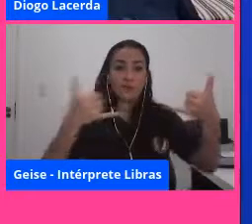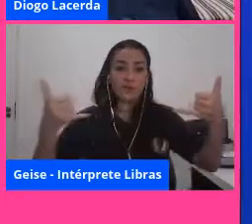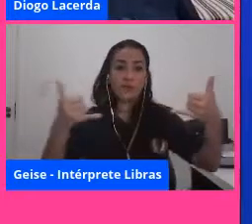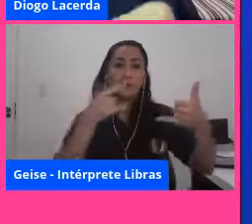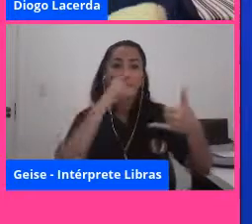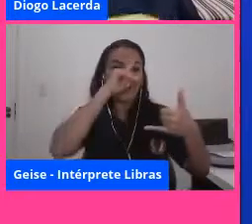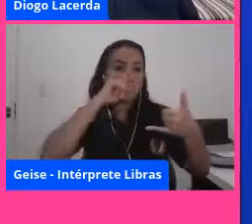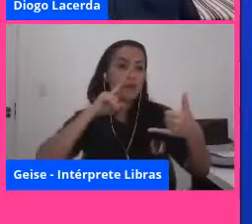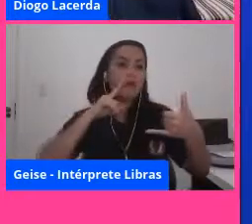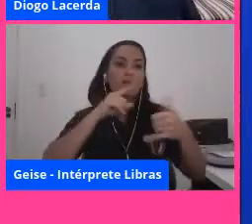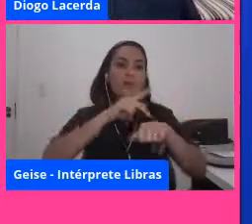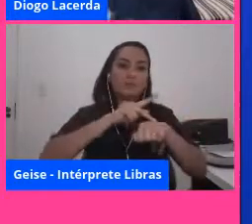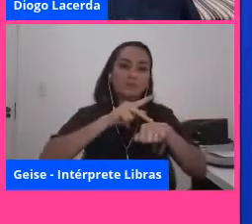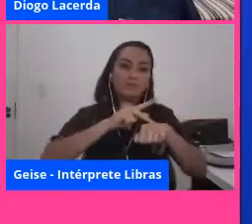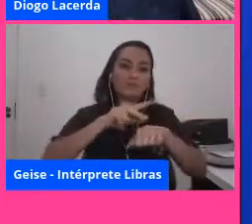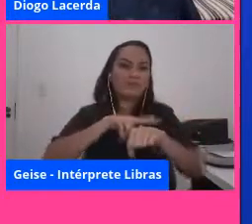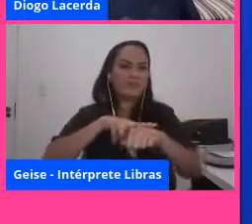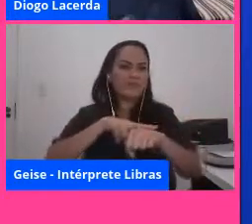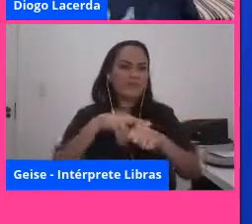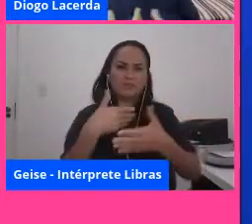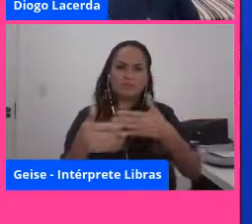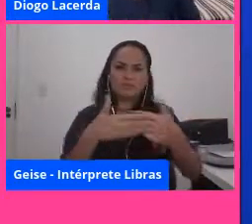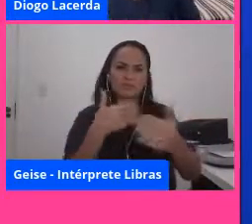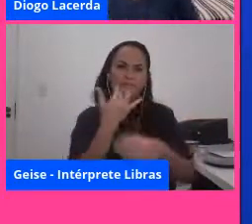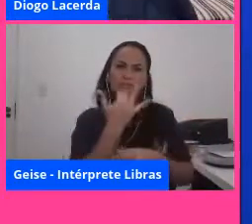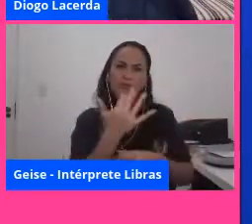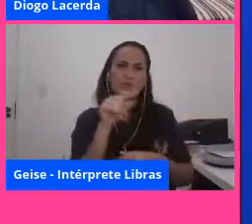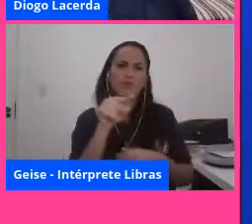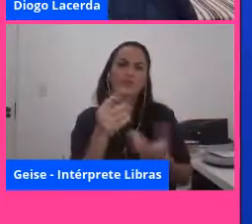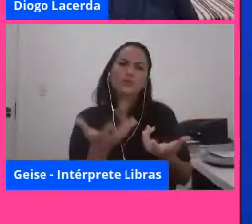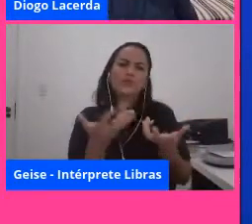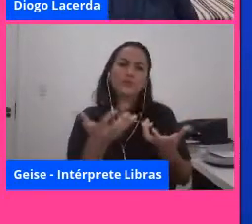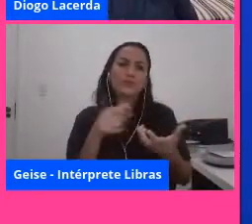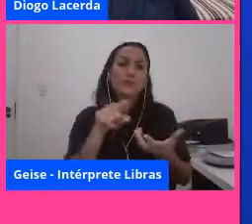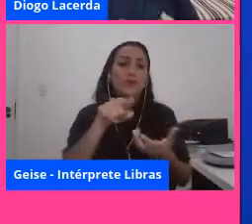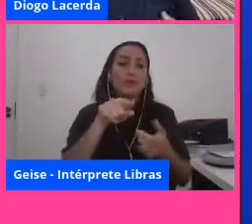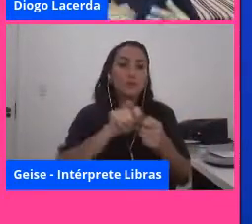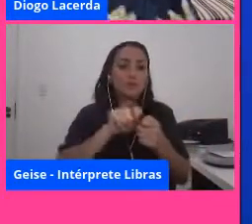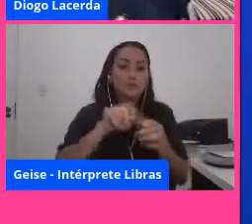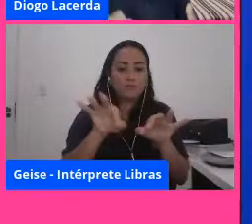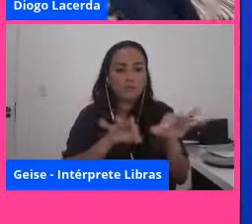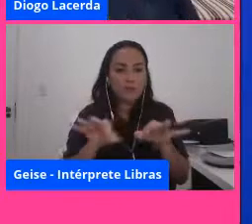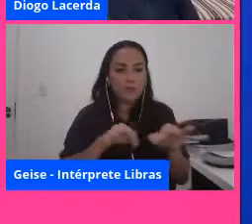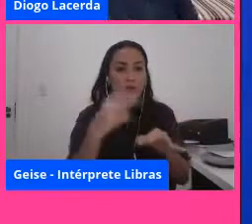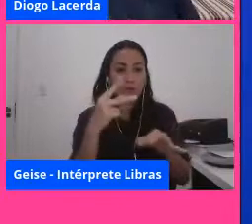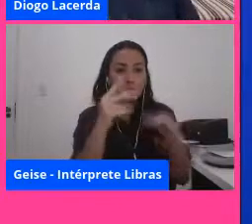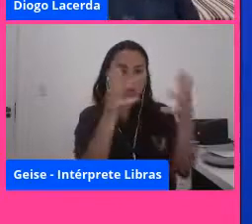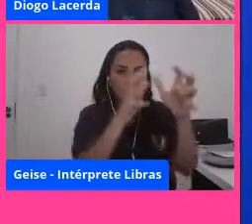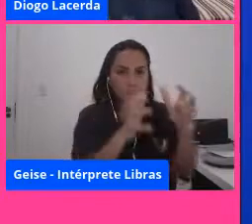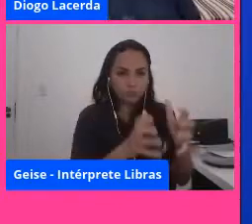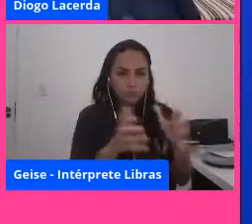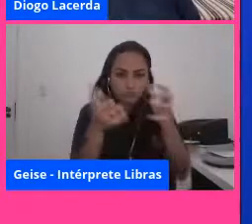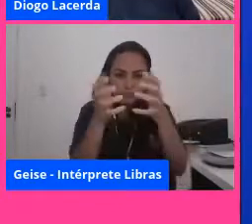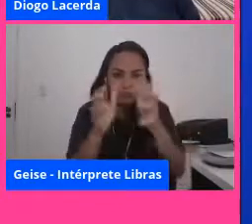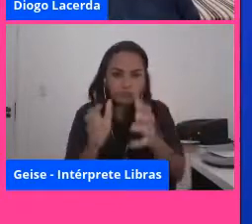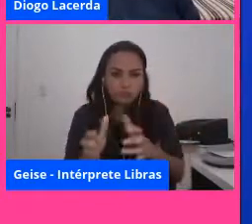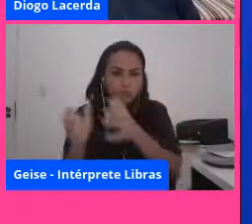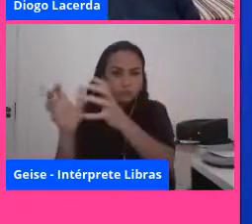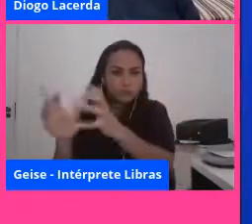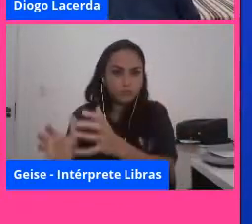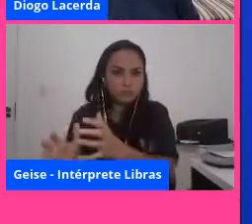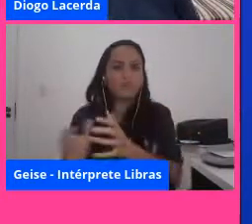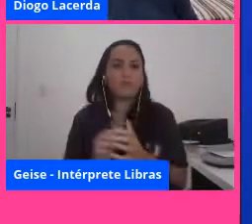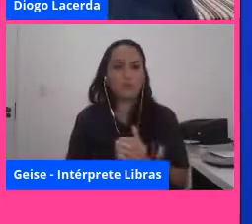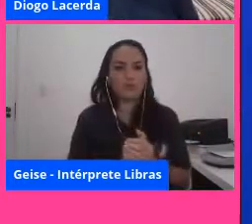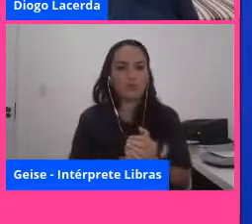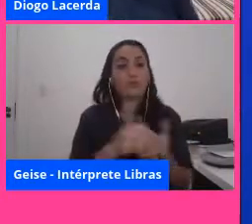preto, verde, qualquer cor que você quiser para tu imprimir o teu protótipo, né? Então, você é uma dessas vantagens da impressão 3D